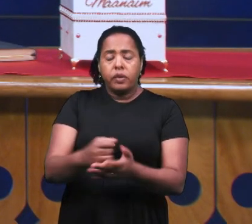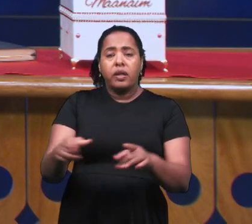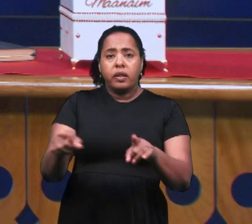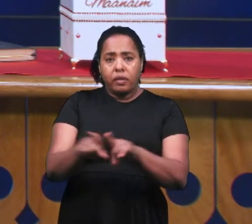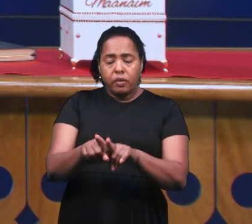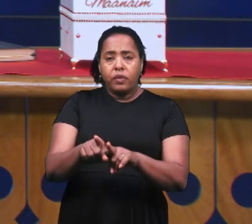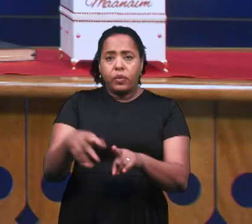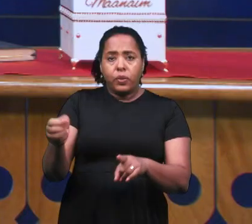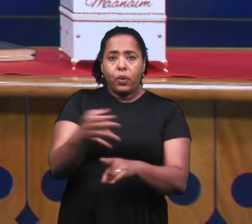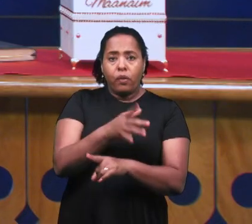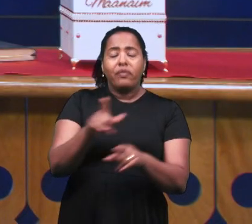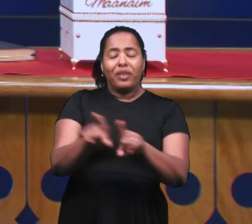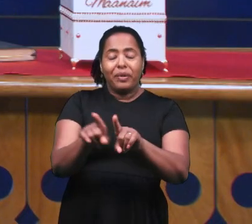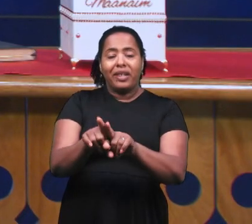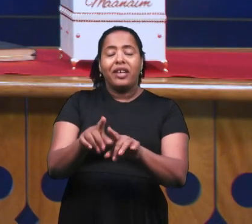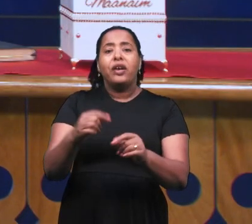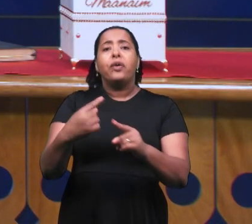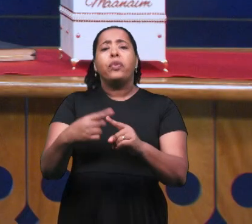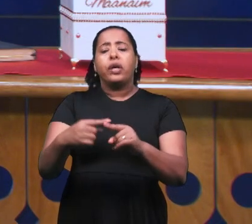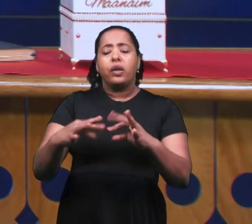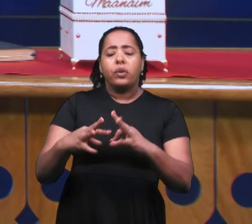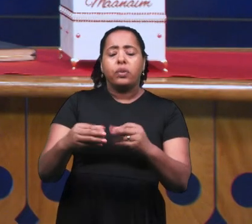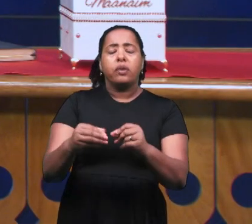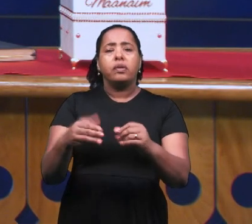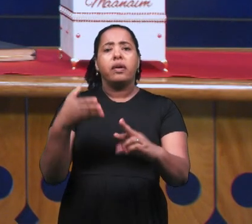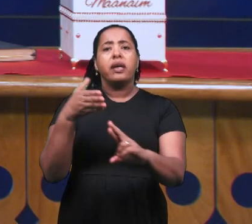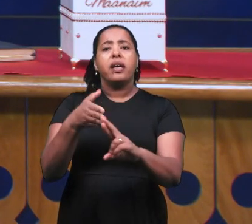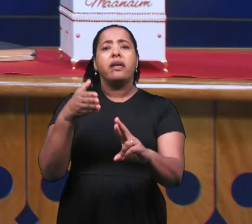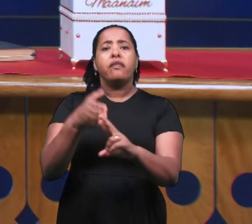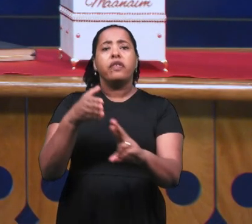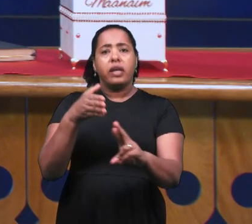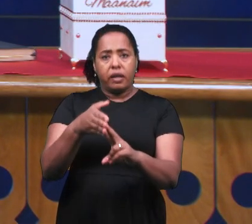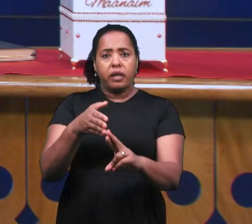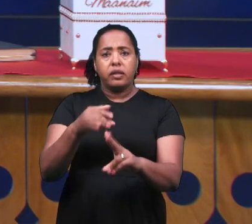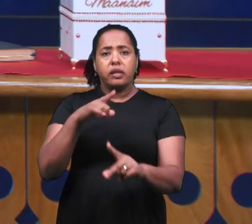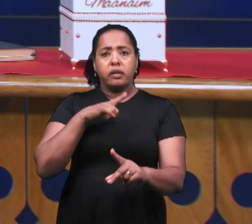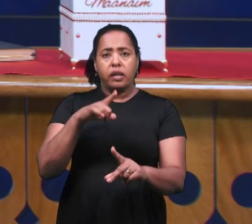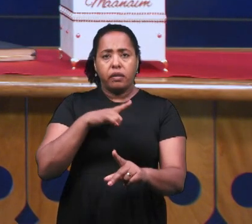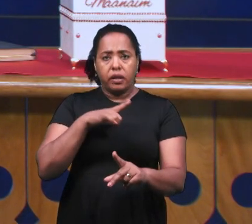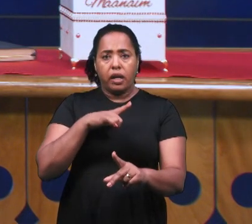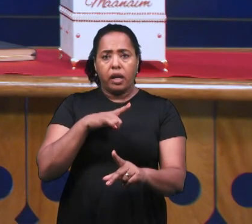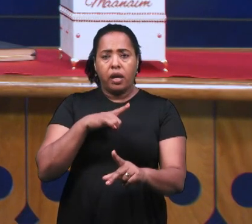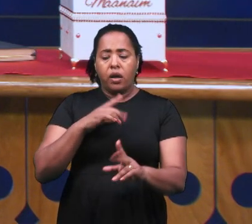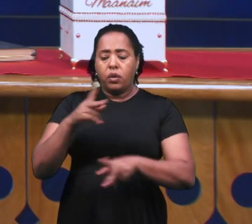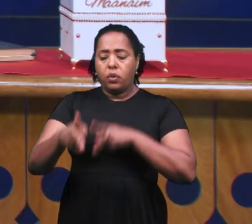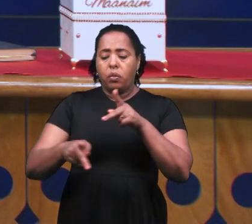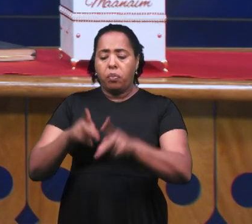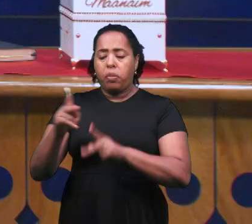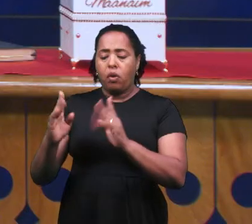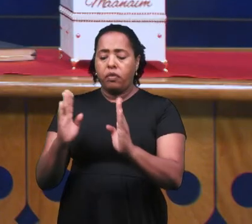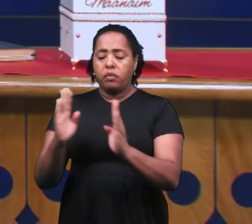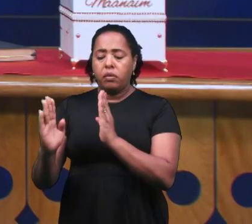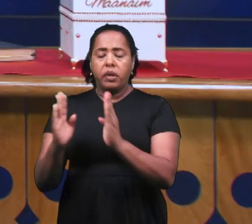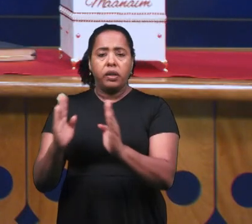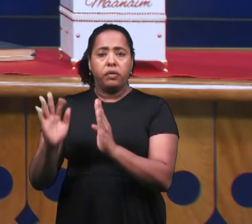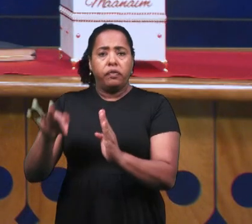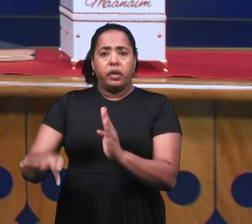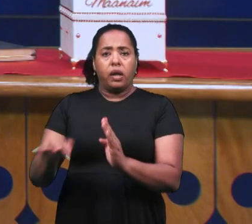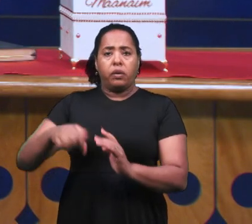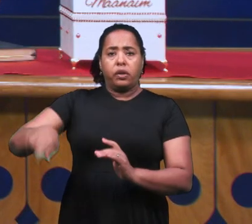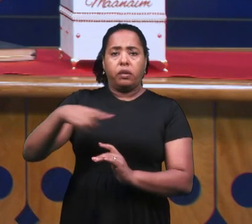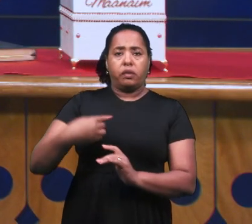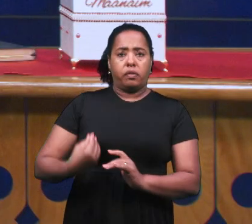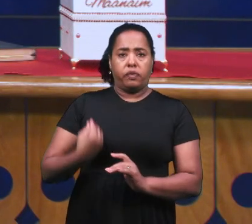todos eles, todos, se referiram à igreja dos últimos dias, porque